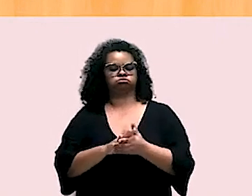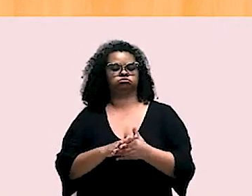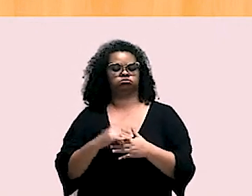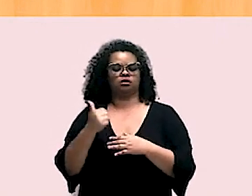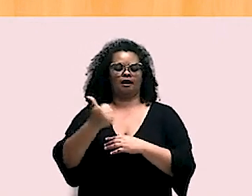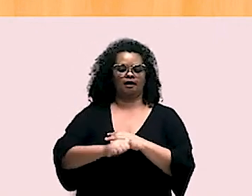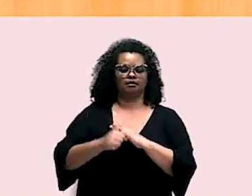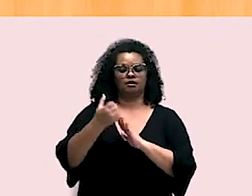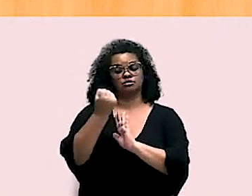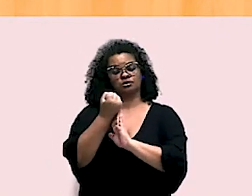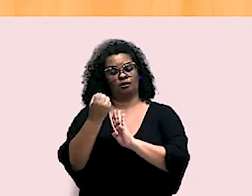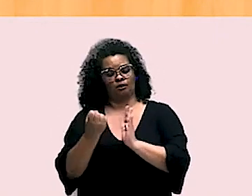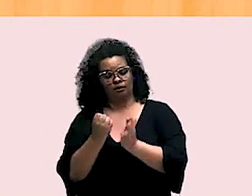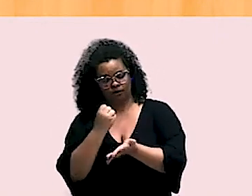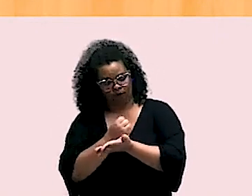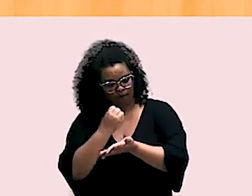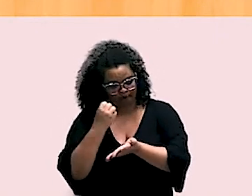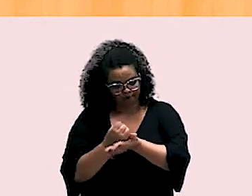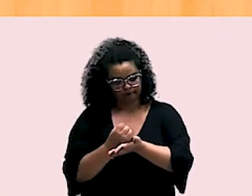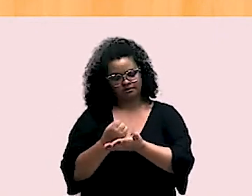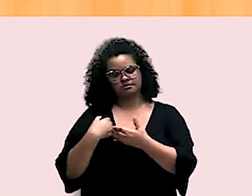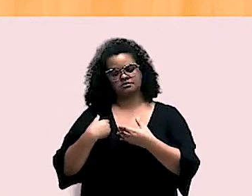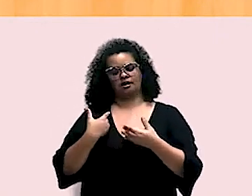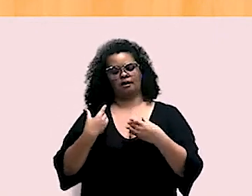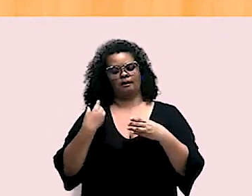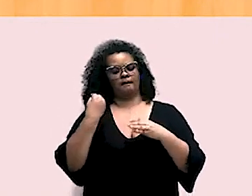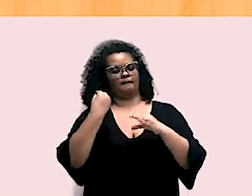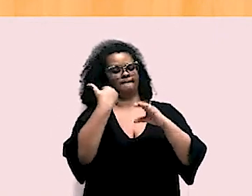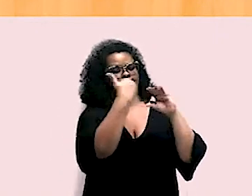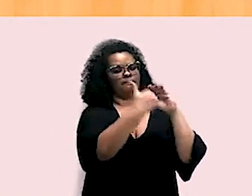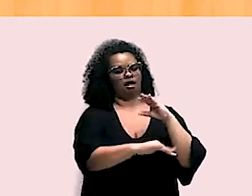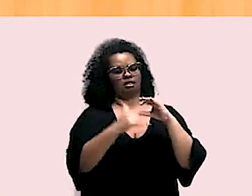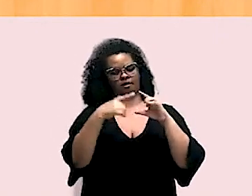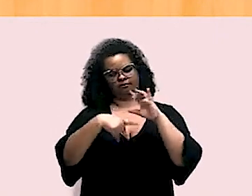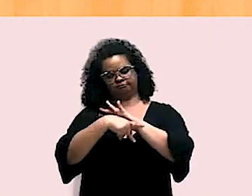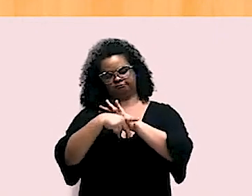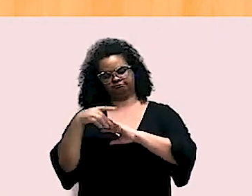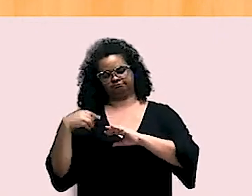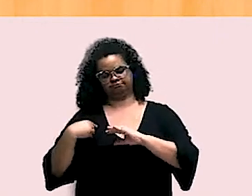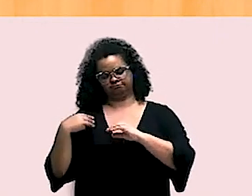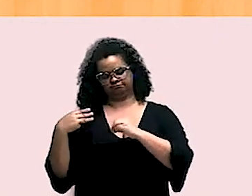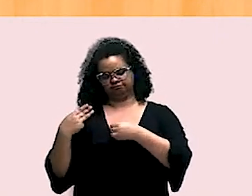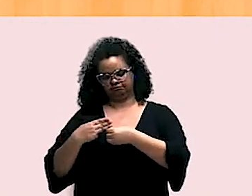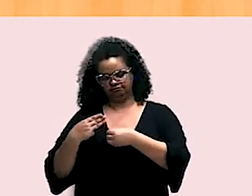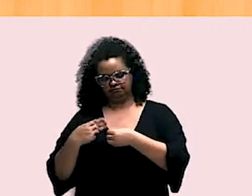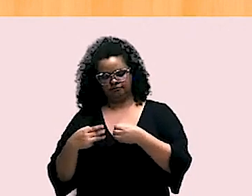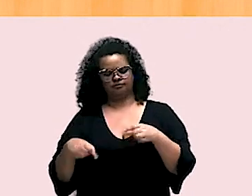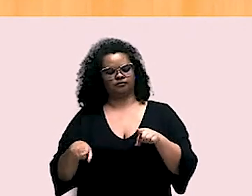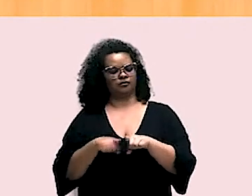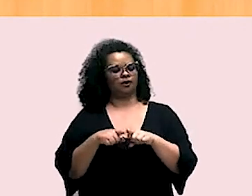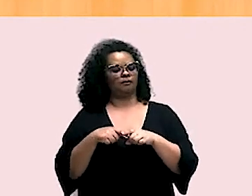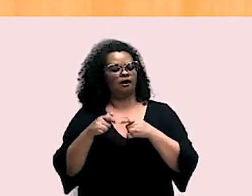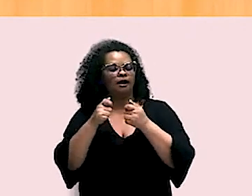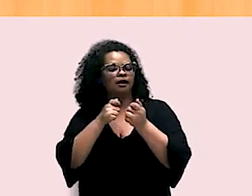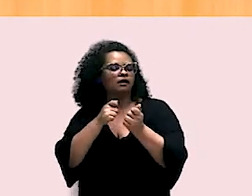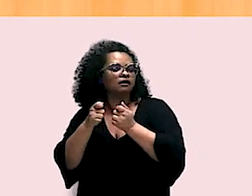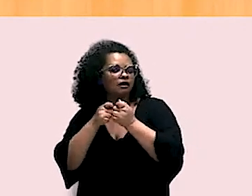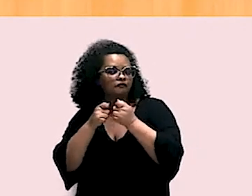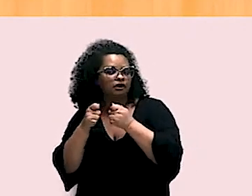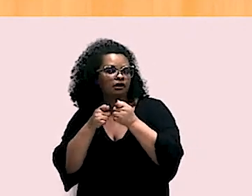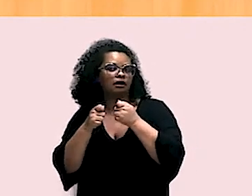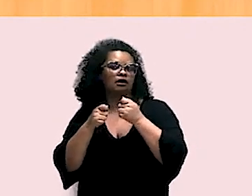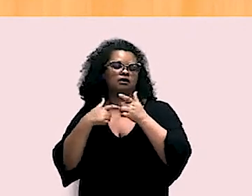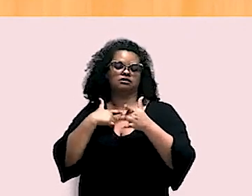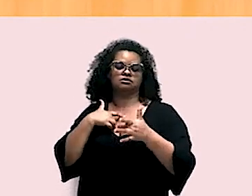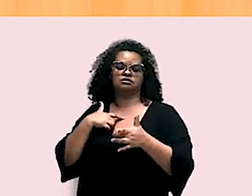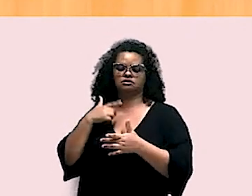documentação enviada pelos municípios, a própria inspeção física das unidades de saúde, que eu já comentei, realização de entrevista com